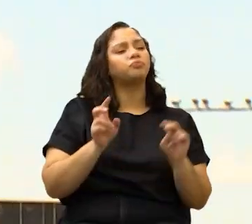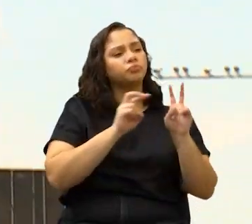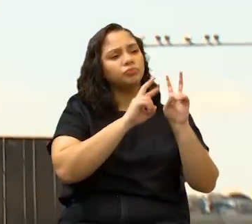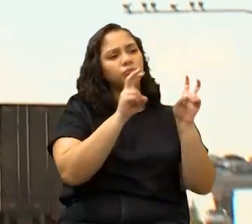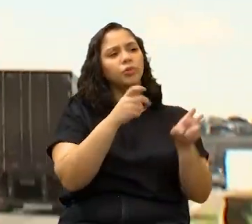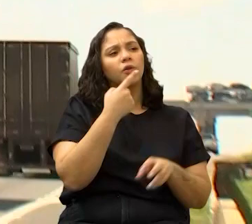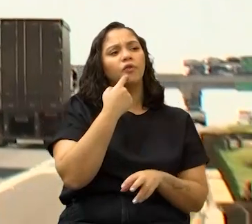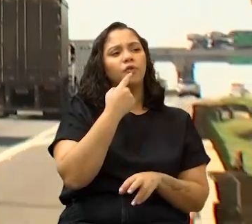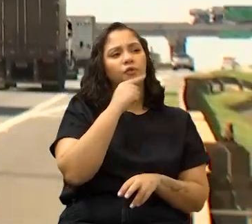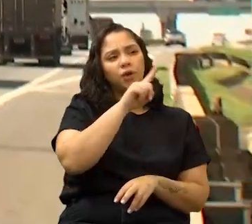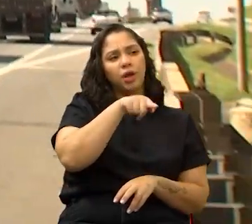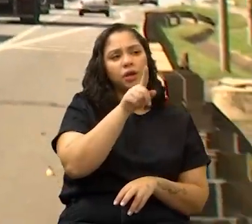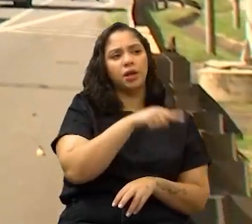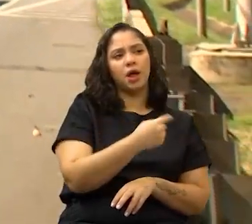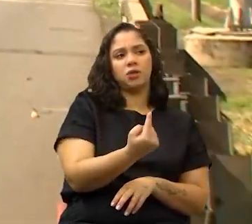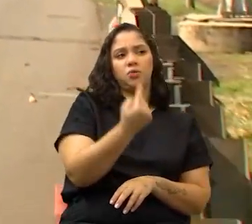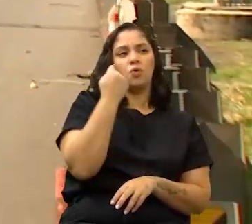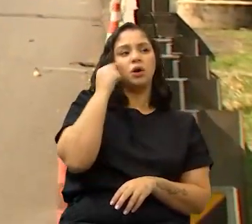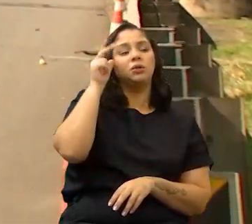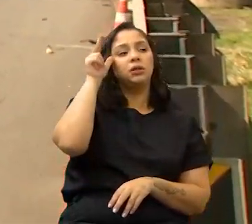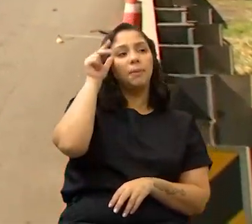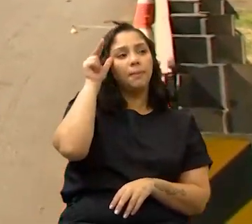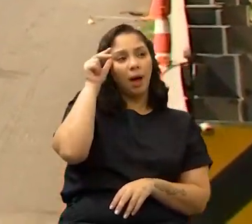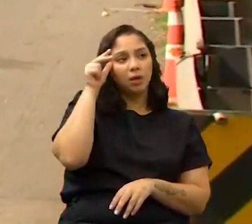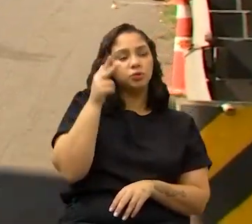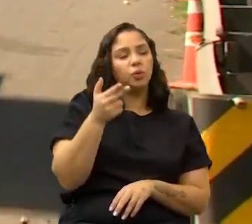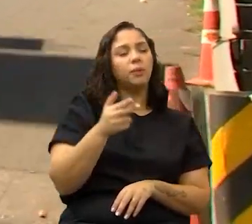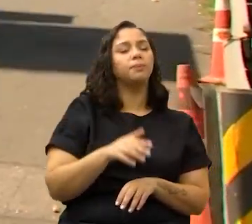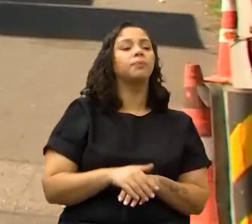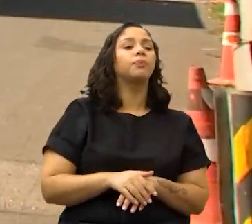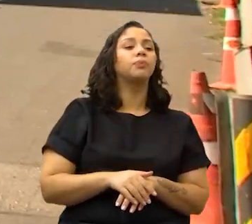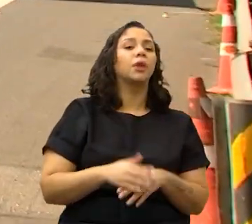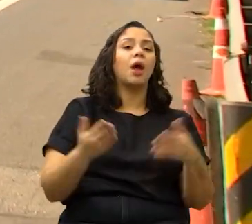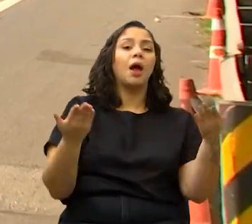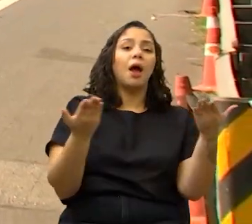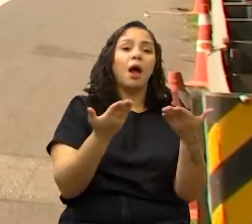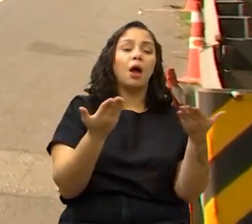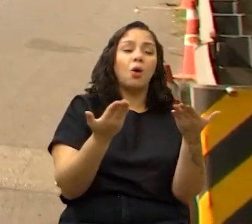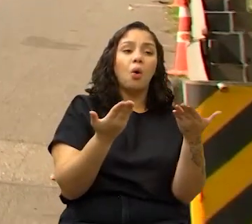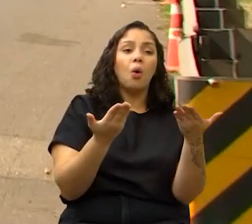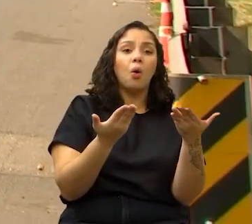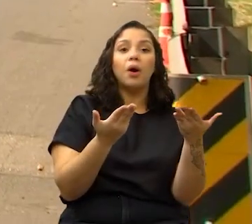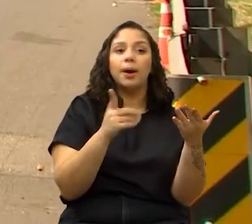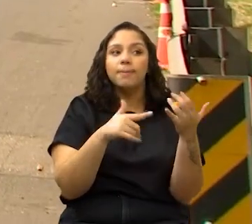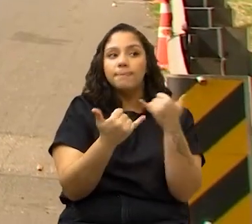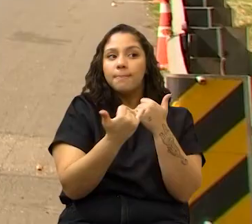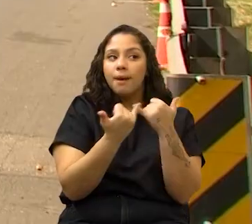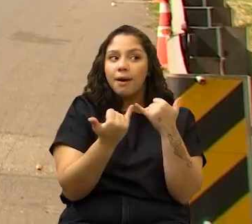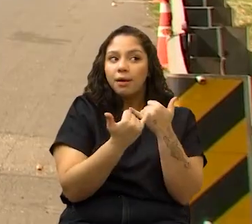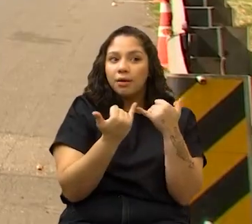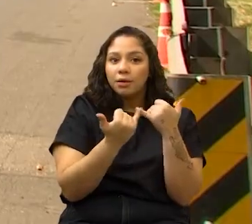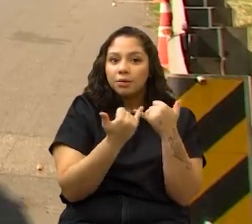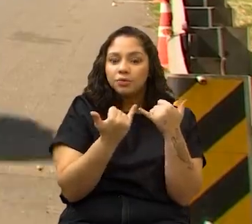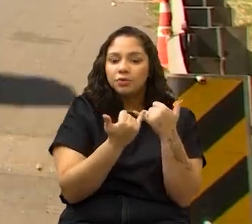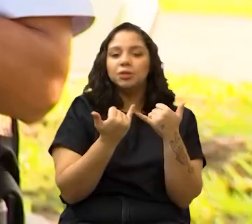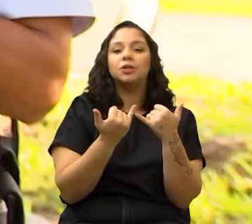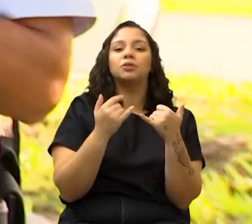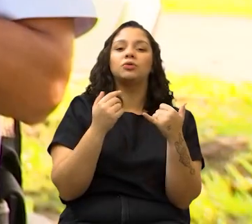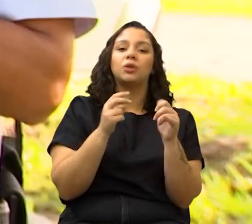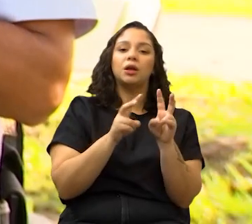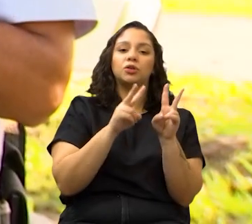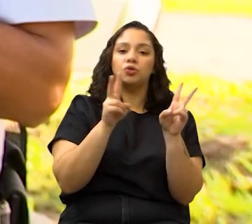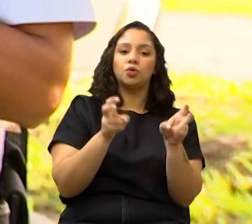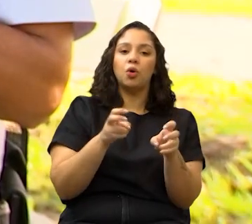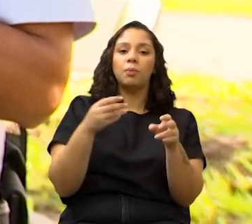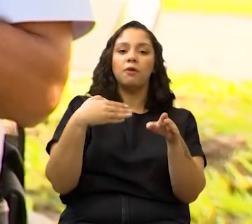ao feriado anterior da Páscoa, não é? A expectativa é mais ou menos parecida com relação a